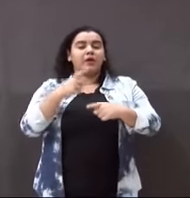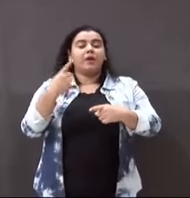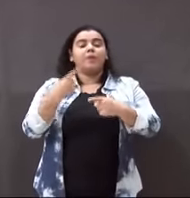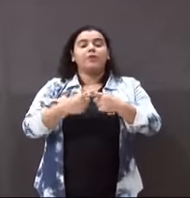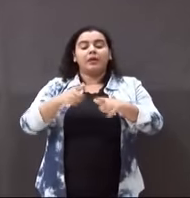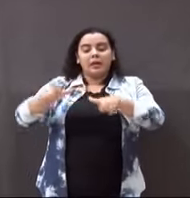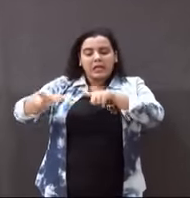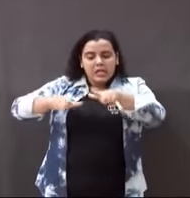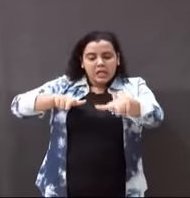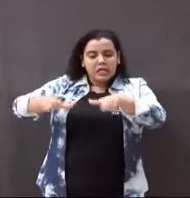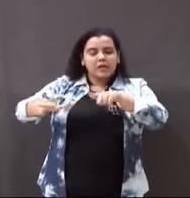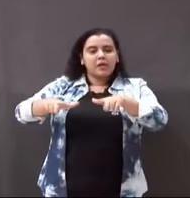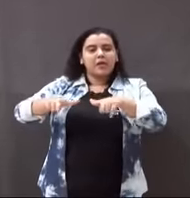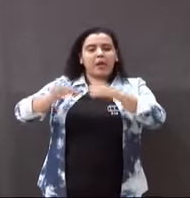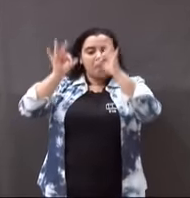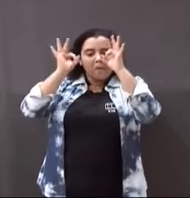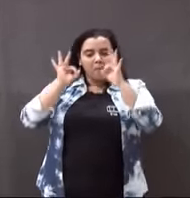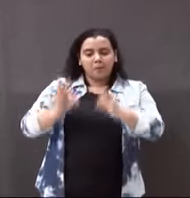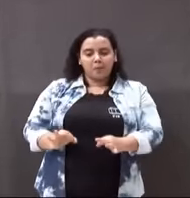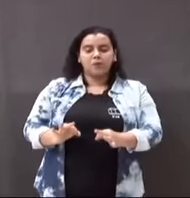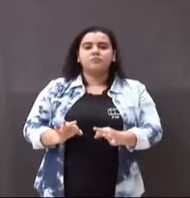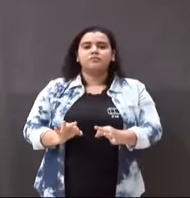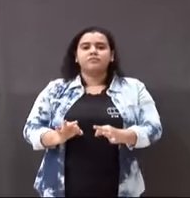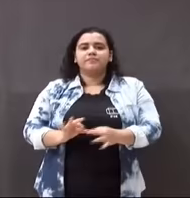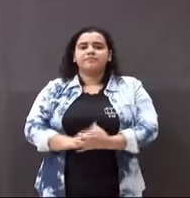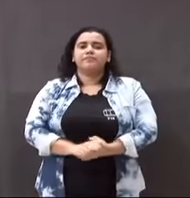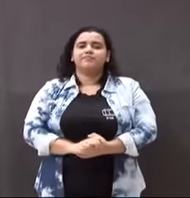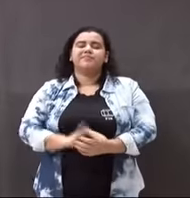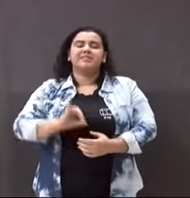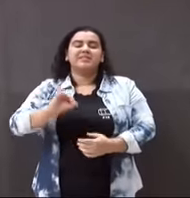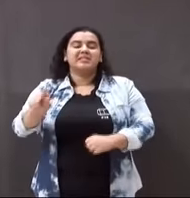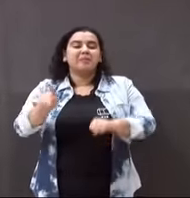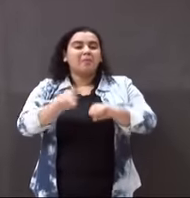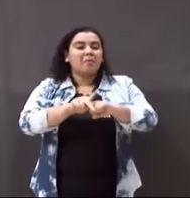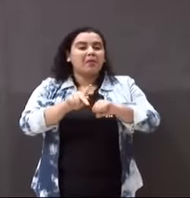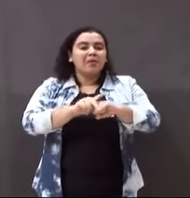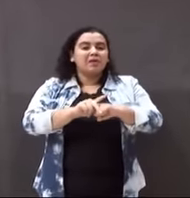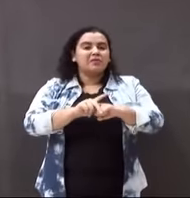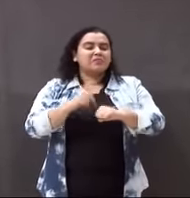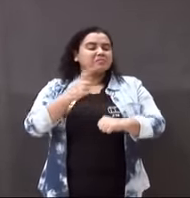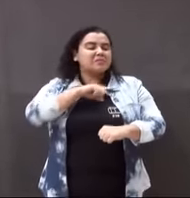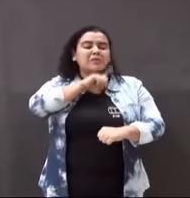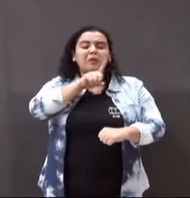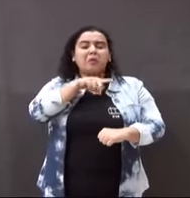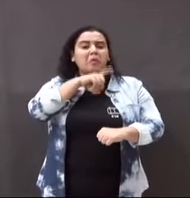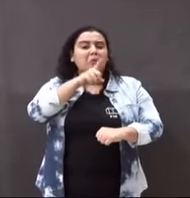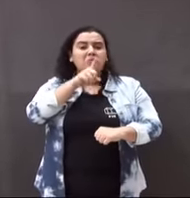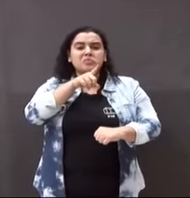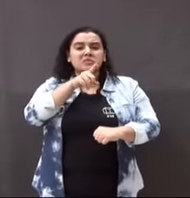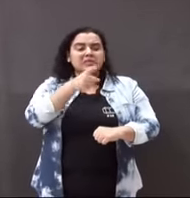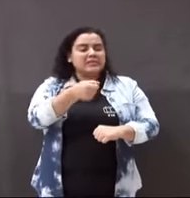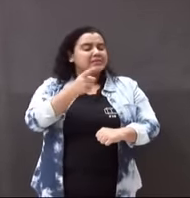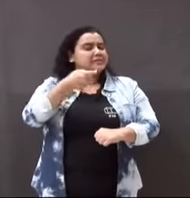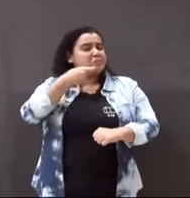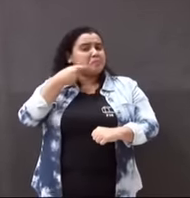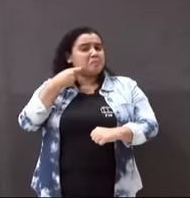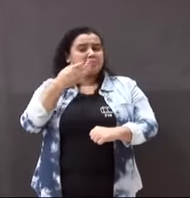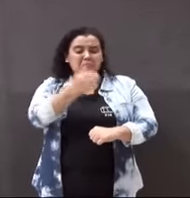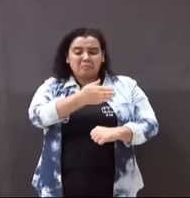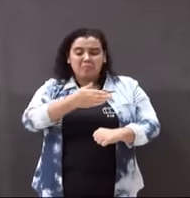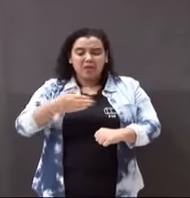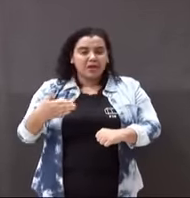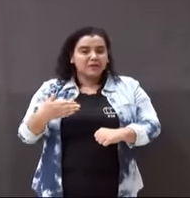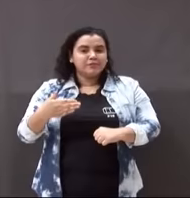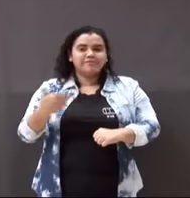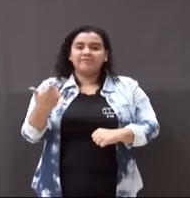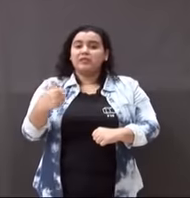E se Pedro não pescasse, Pedro não pagaria suas contas. Se Pedro não pescasse, Pedro